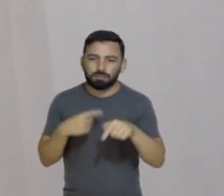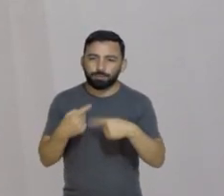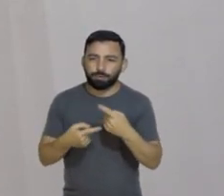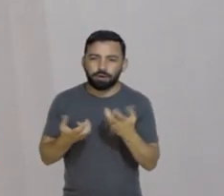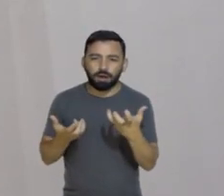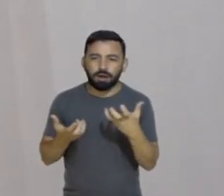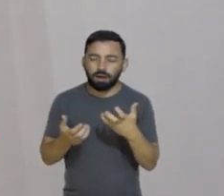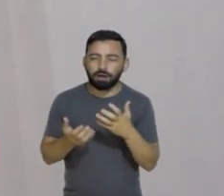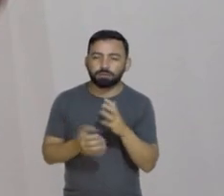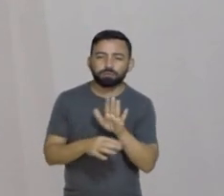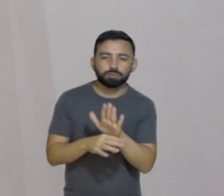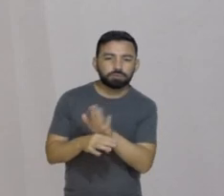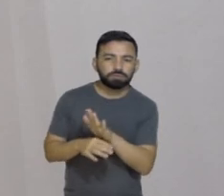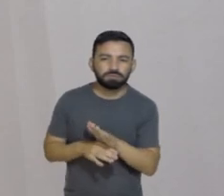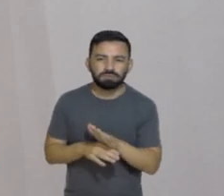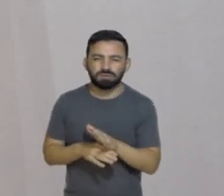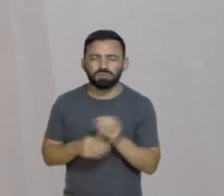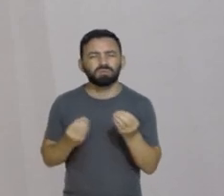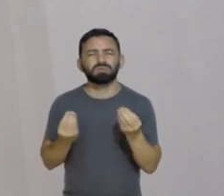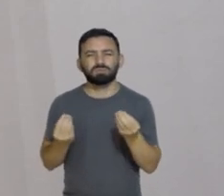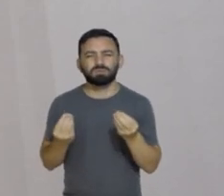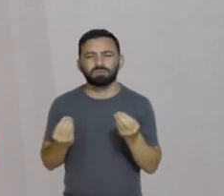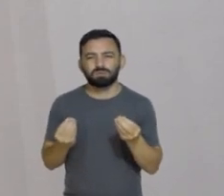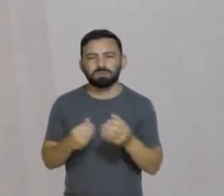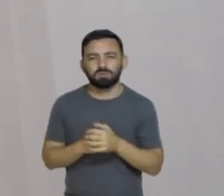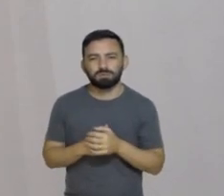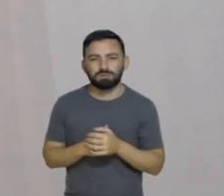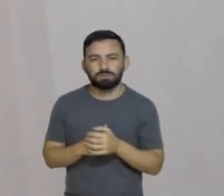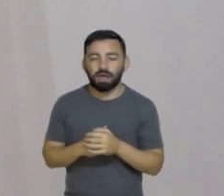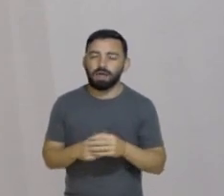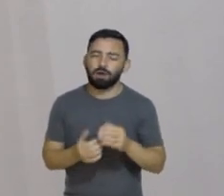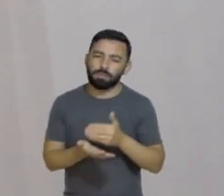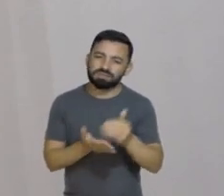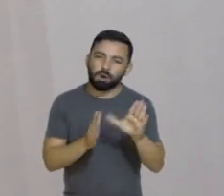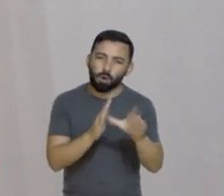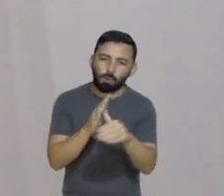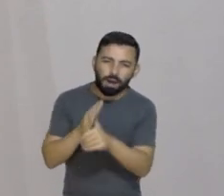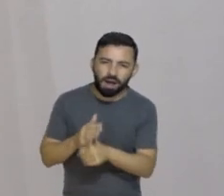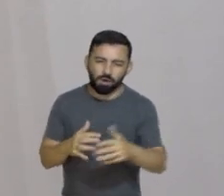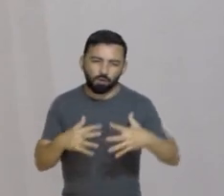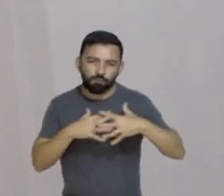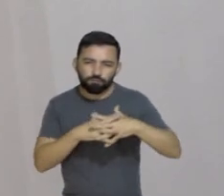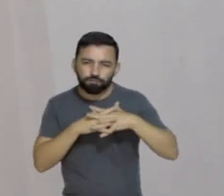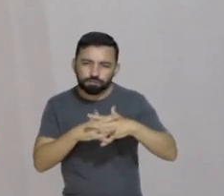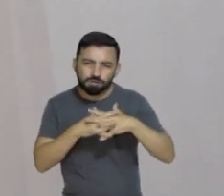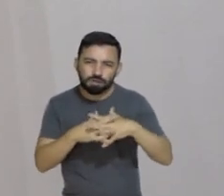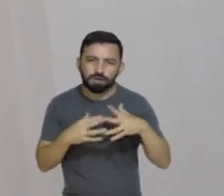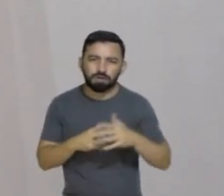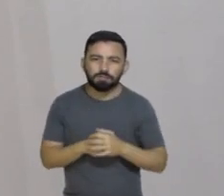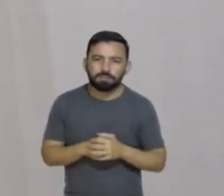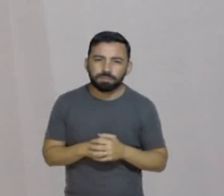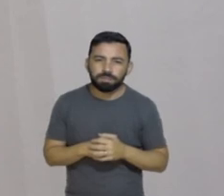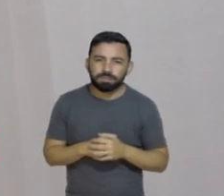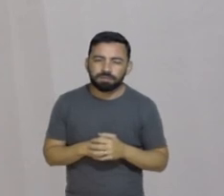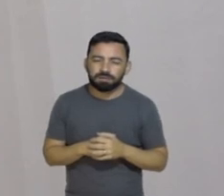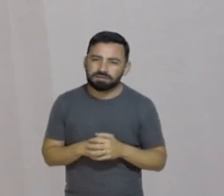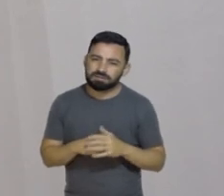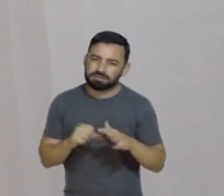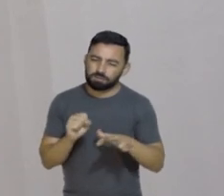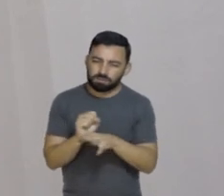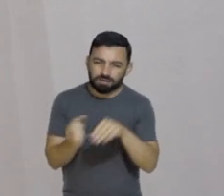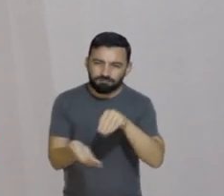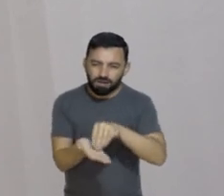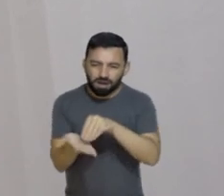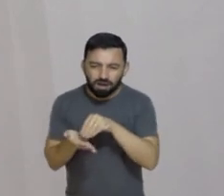mas o que, que é isso? Daí começa a roubar, começa a fazer confusão. começa a trazer insegurança para as